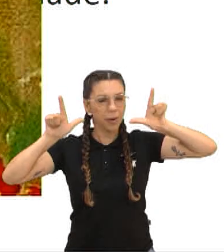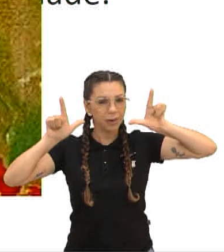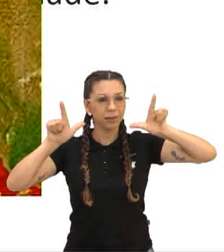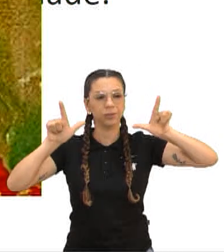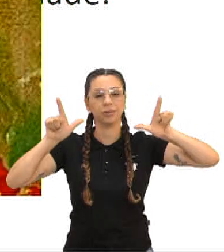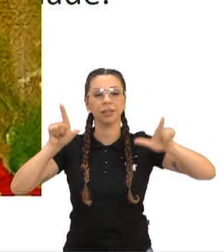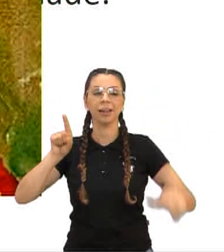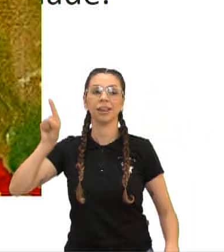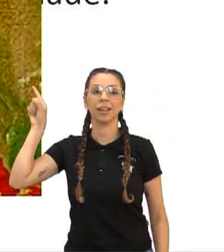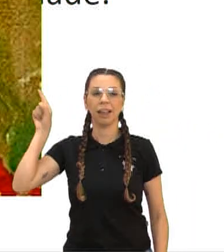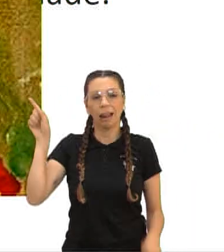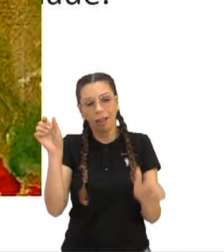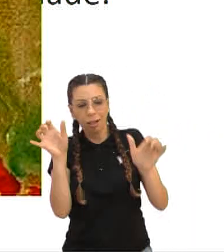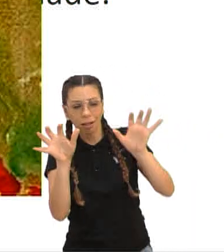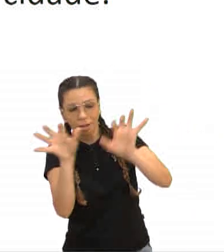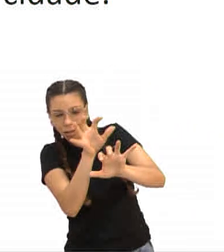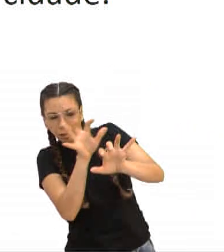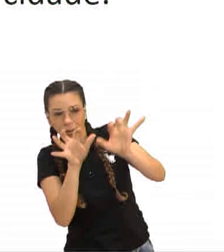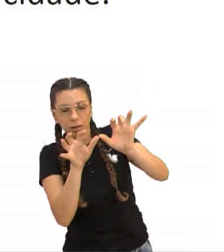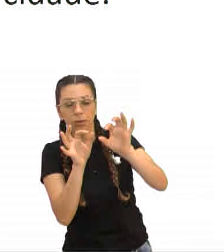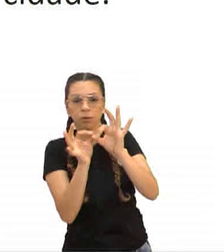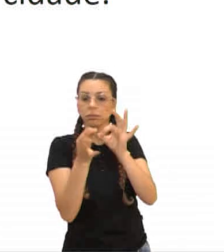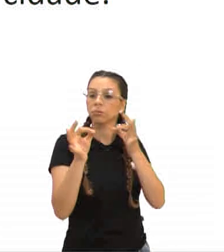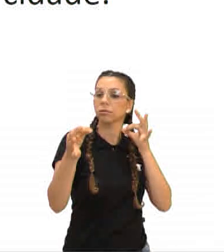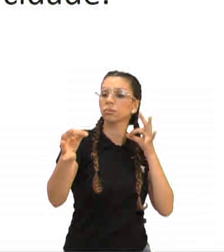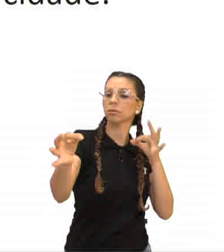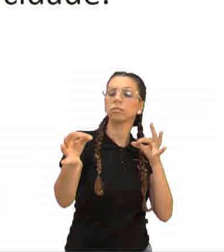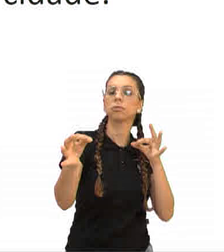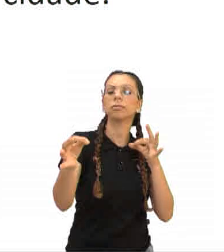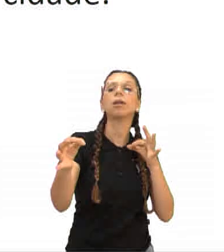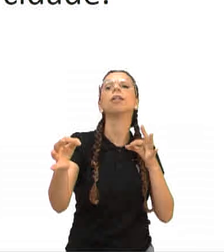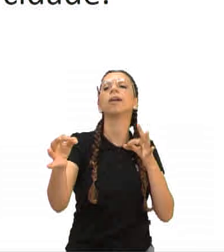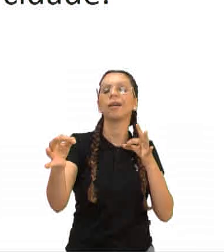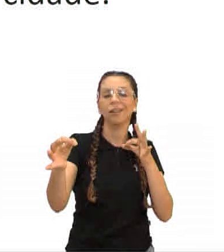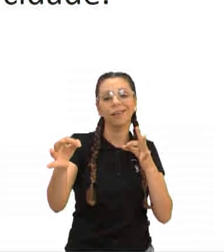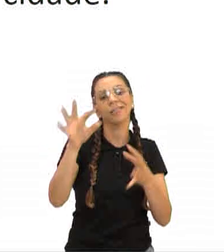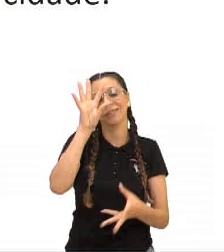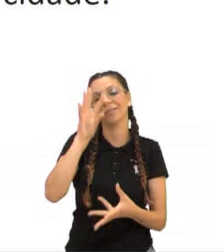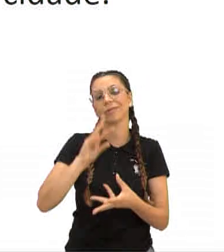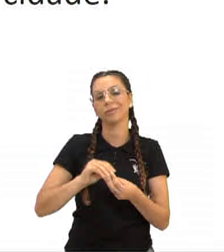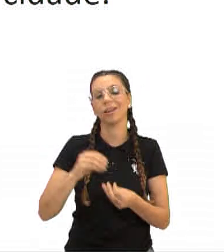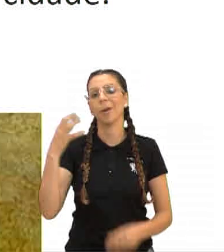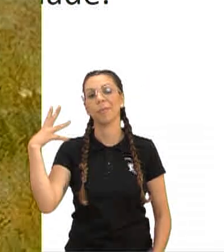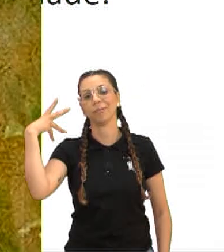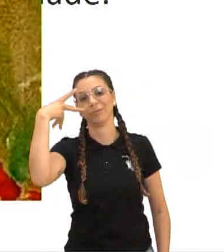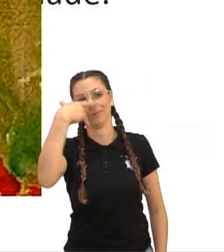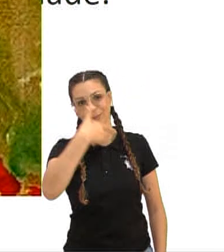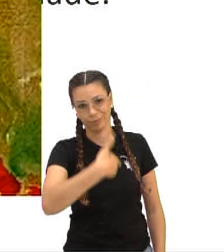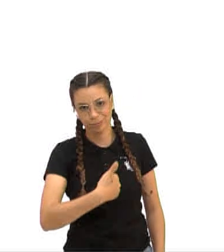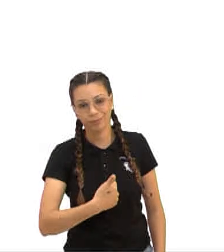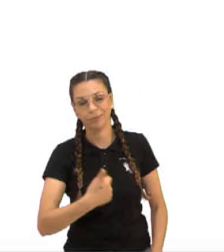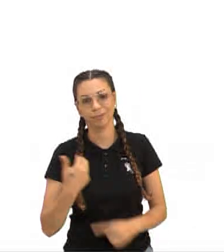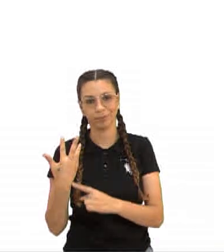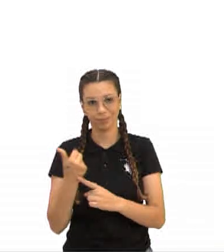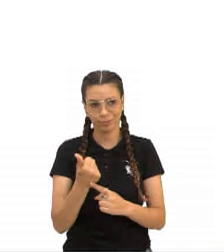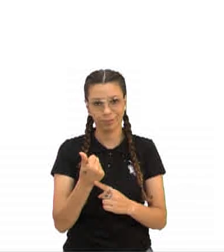aproxima, ela é fora de foco. Quando você se afasta, ela se torna uma obra bonita, né, pessoal, de se